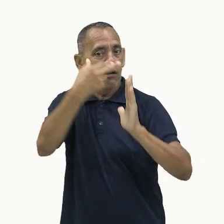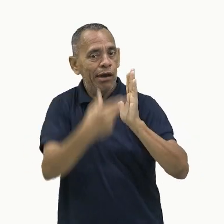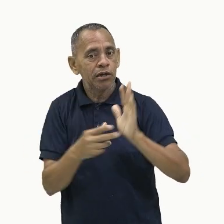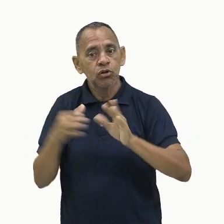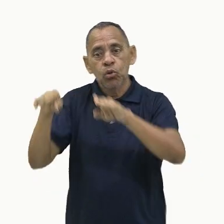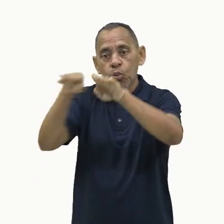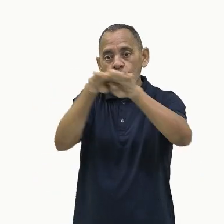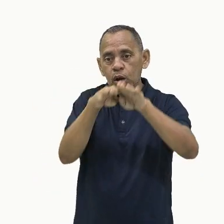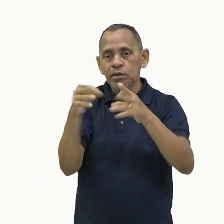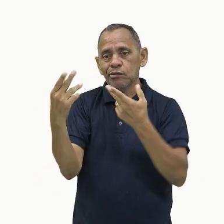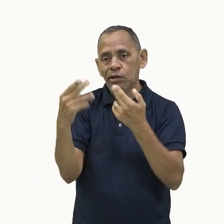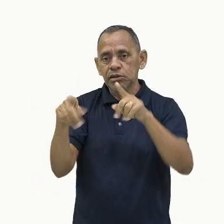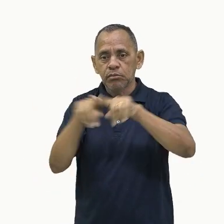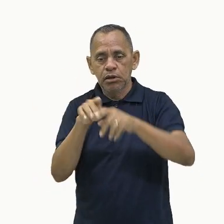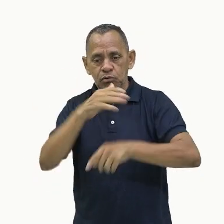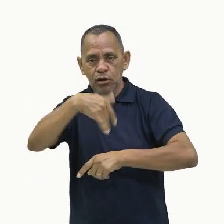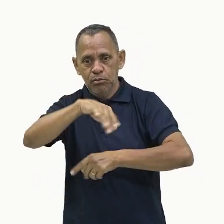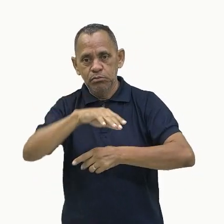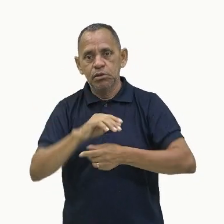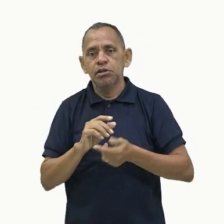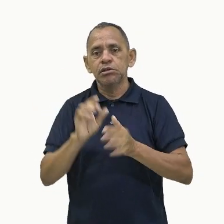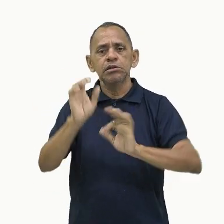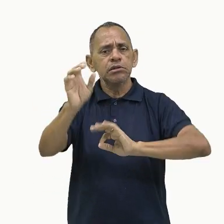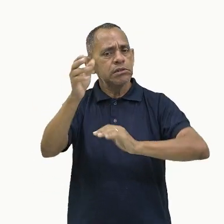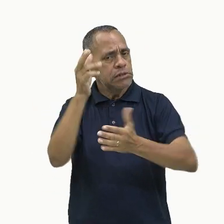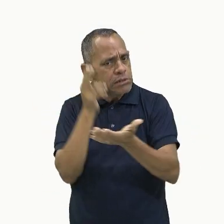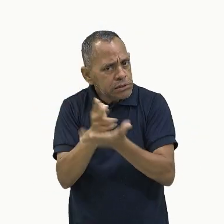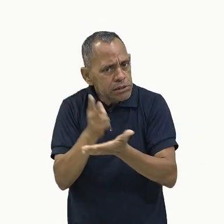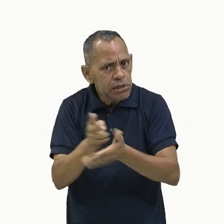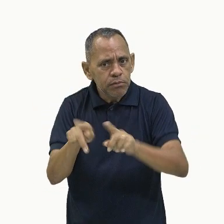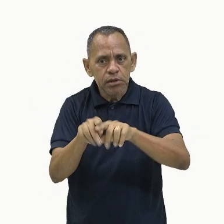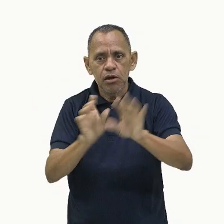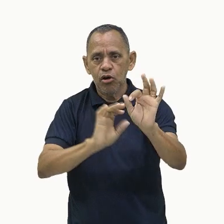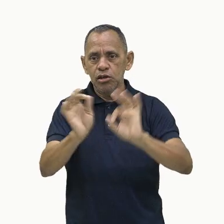que o ambiente se mantenha sempre organizado.